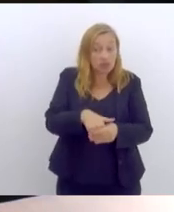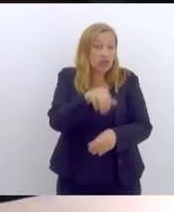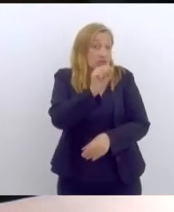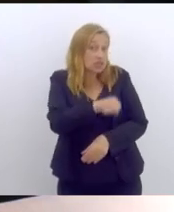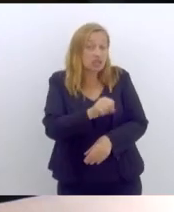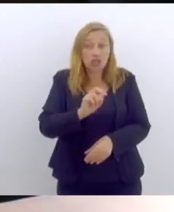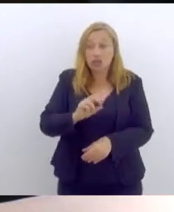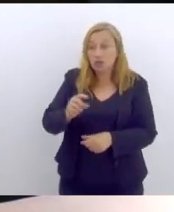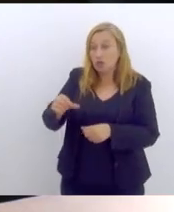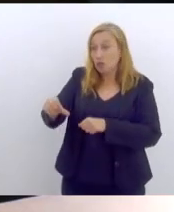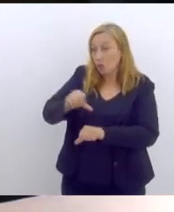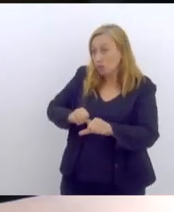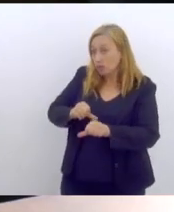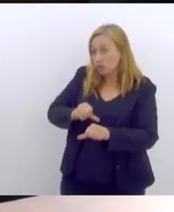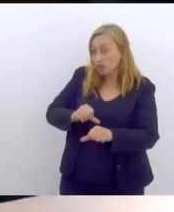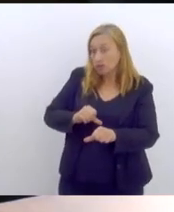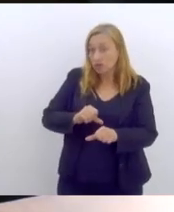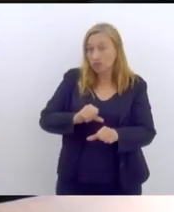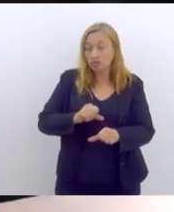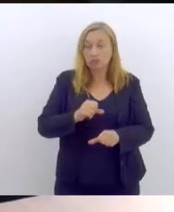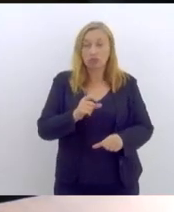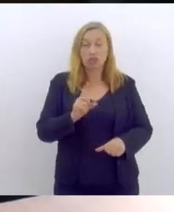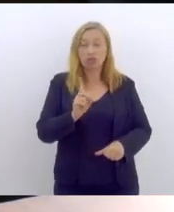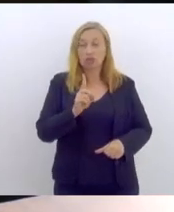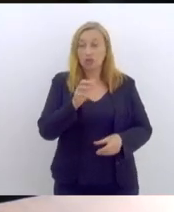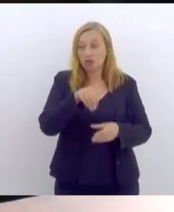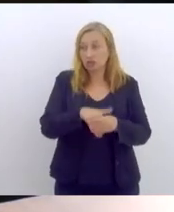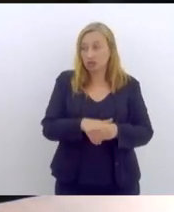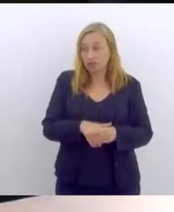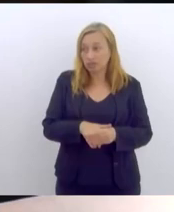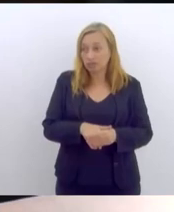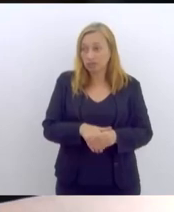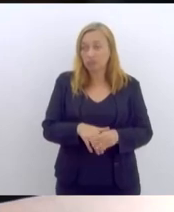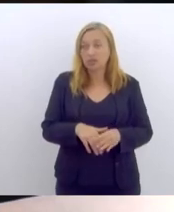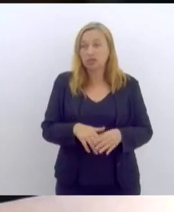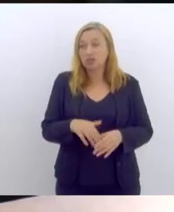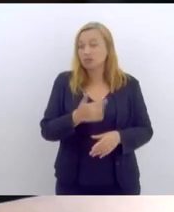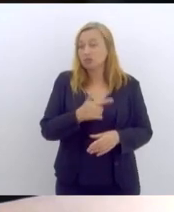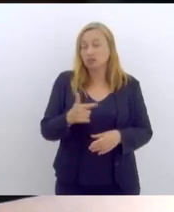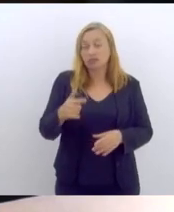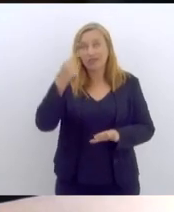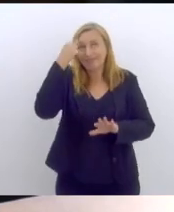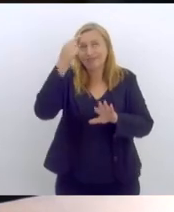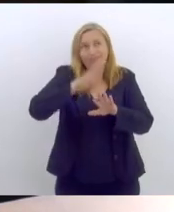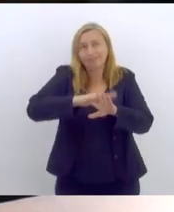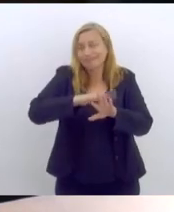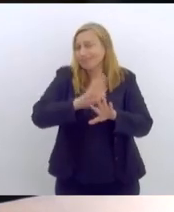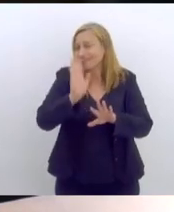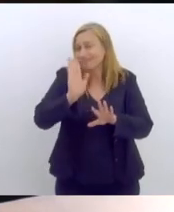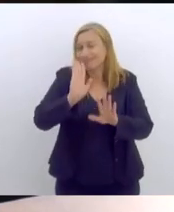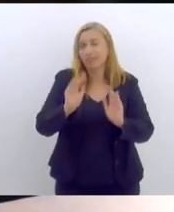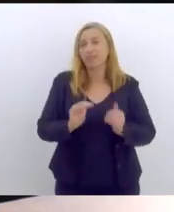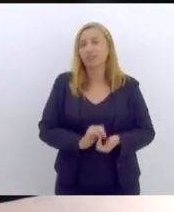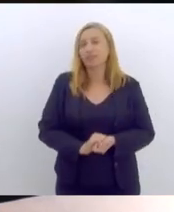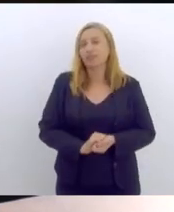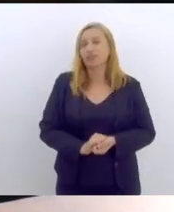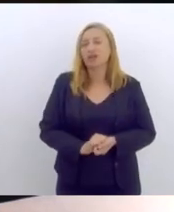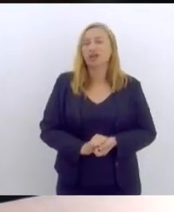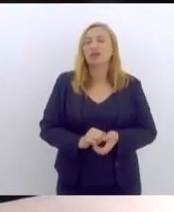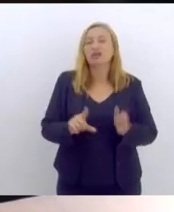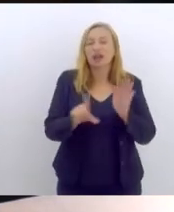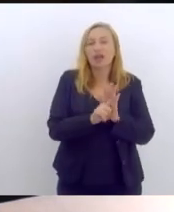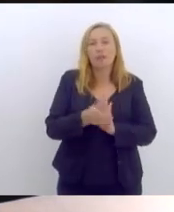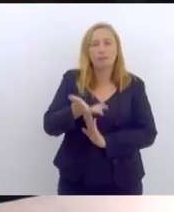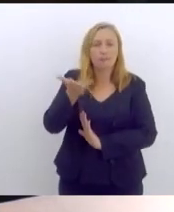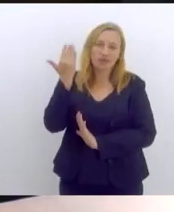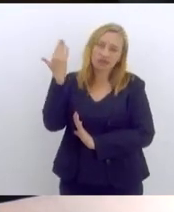favorável, contrário e se abster. Não tem questão ideológica. Eu, na legislatura